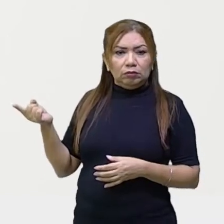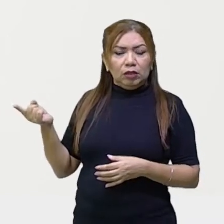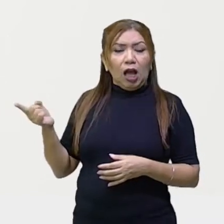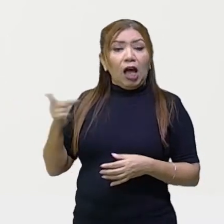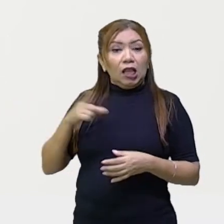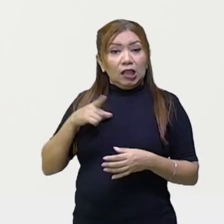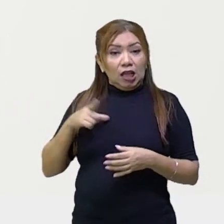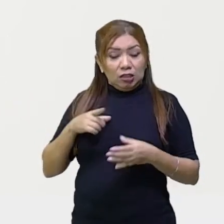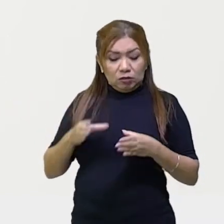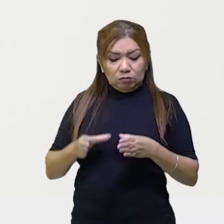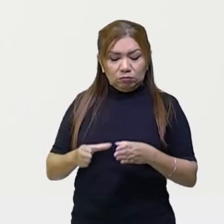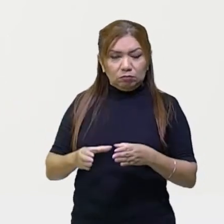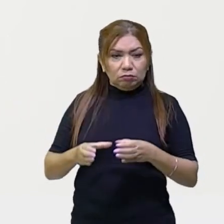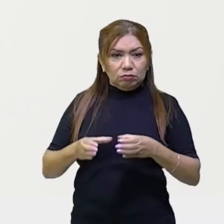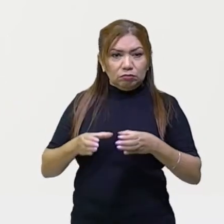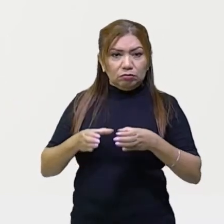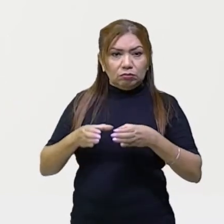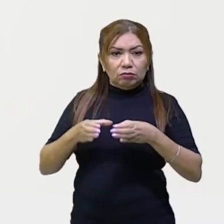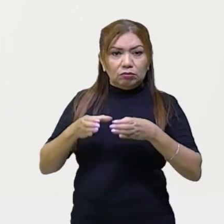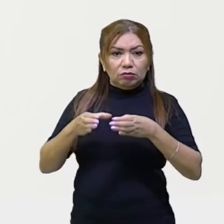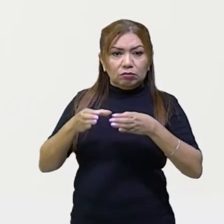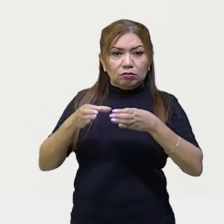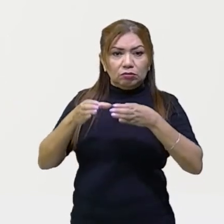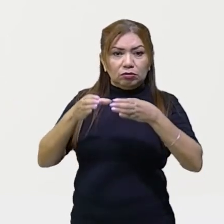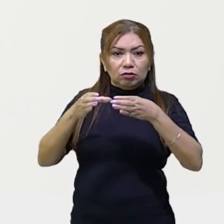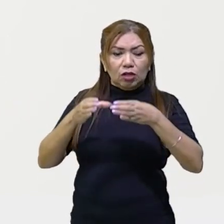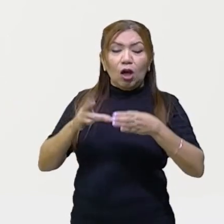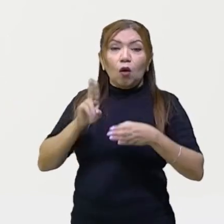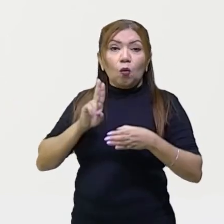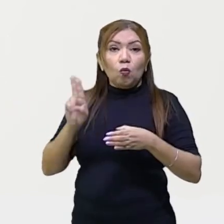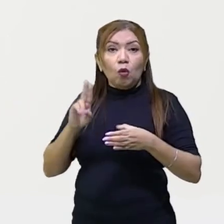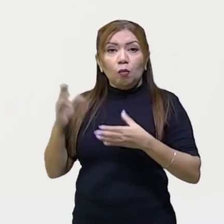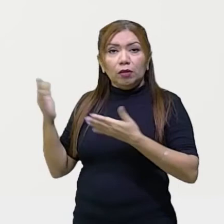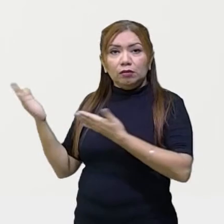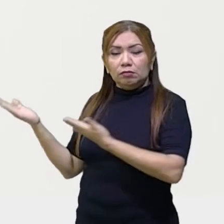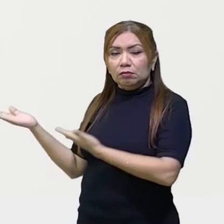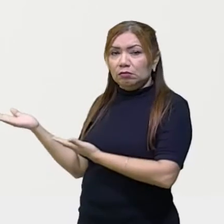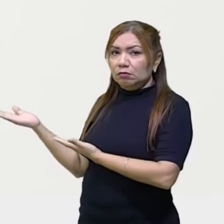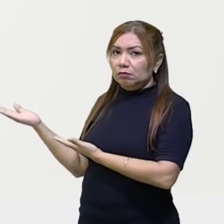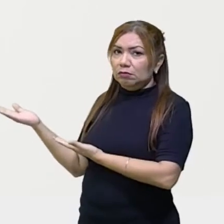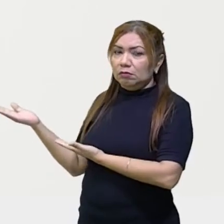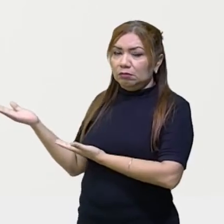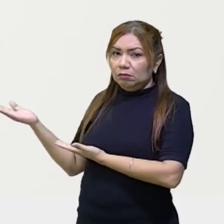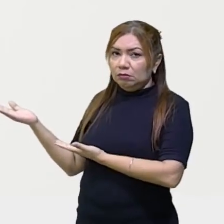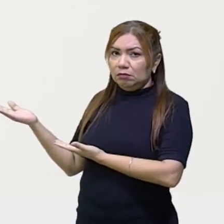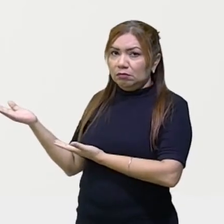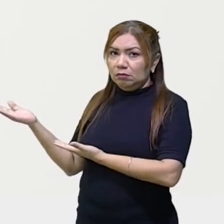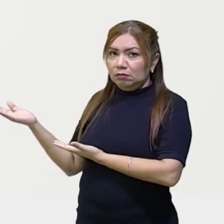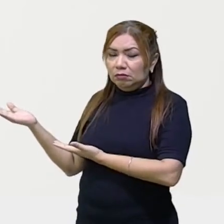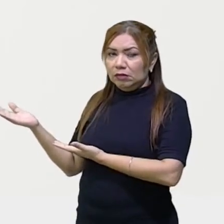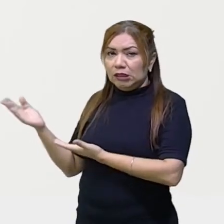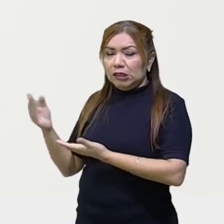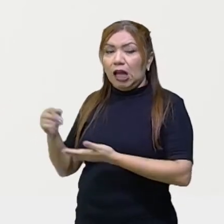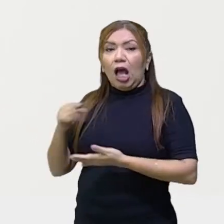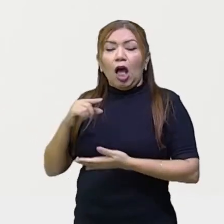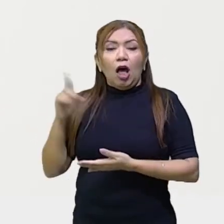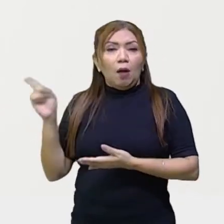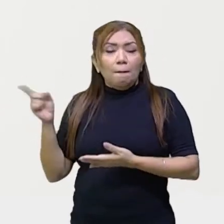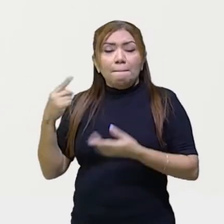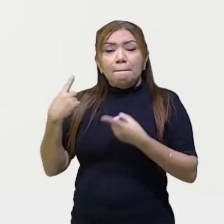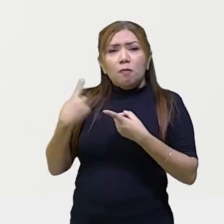penta Professor penta essa palavra aqui ó penta O que significa cinco